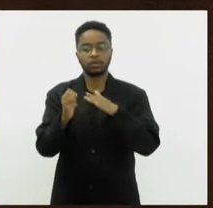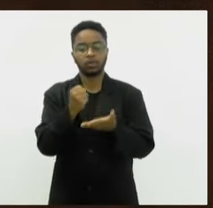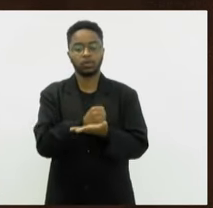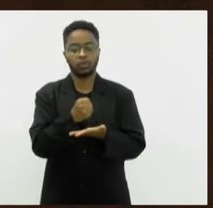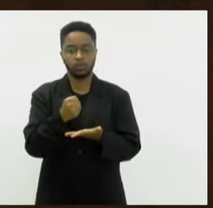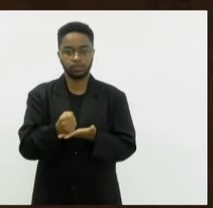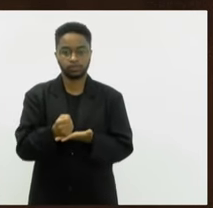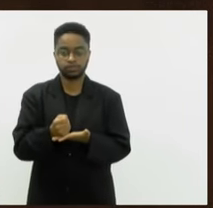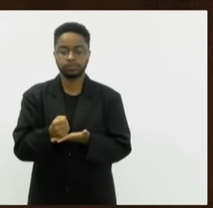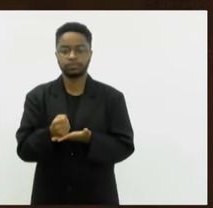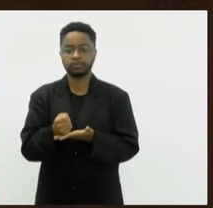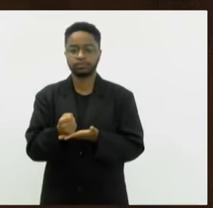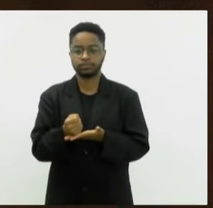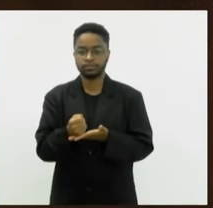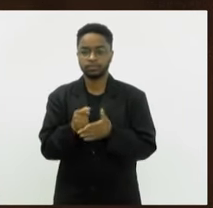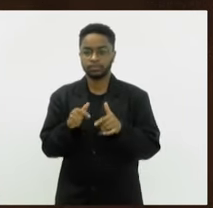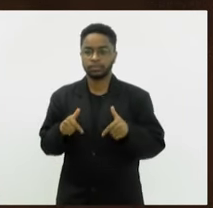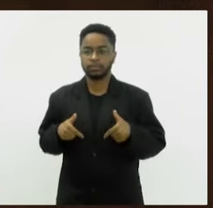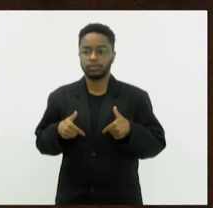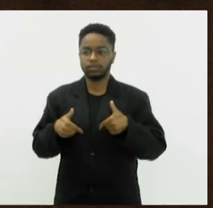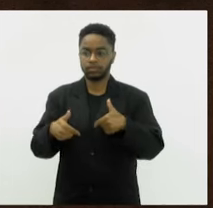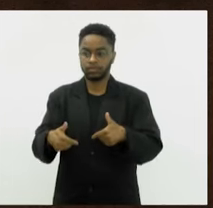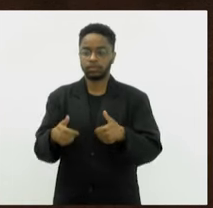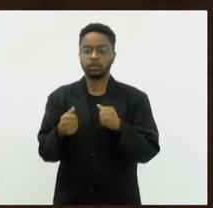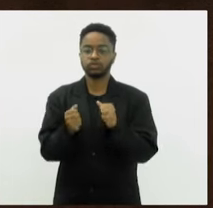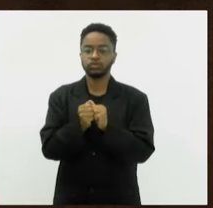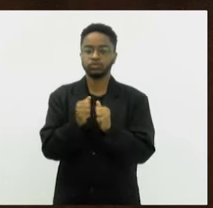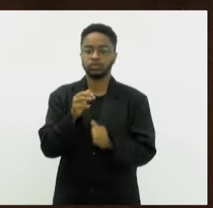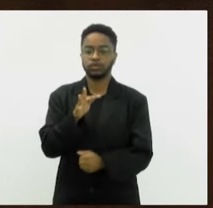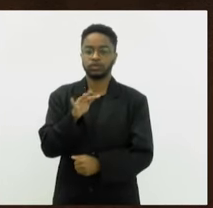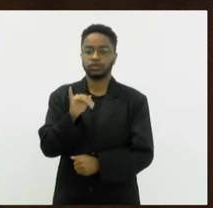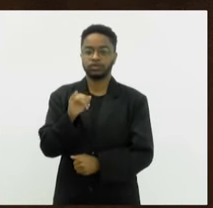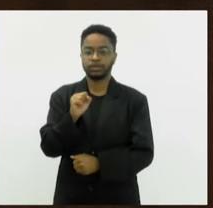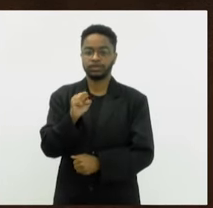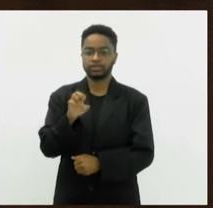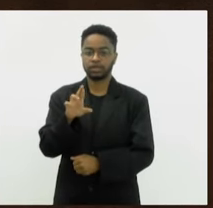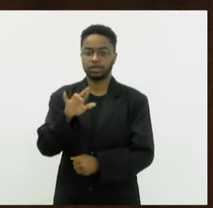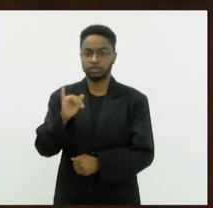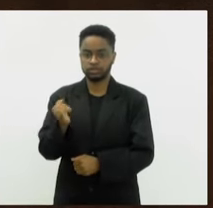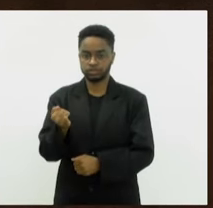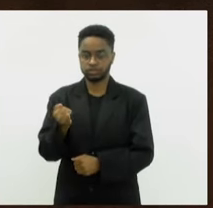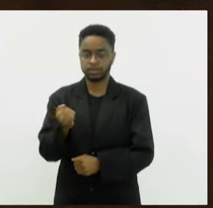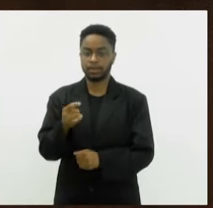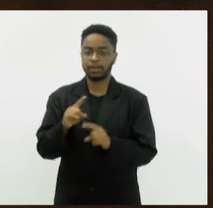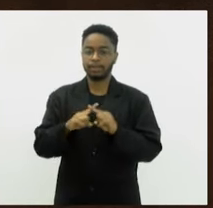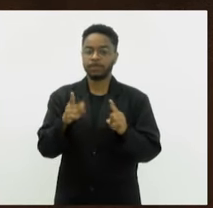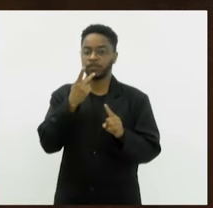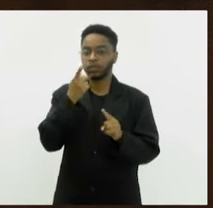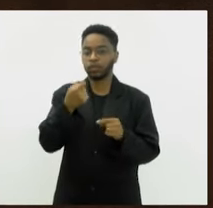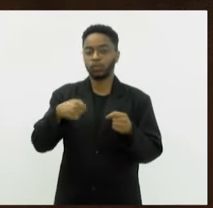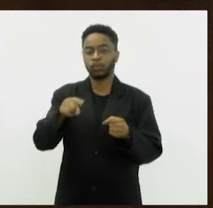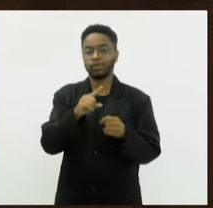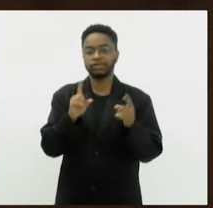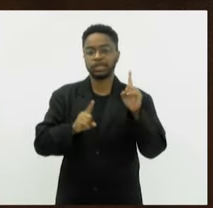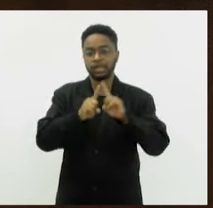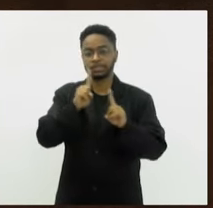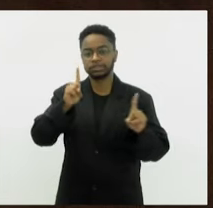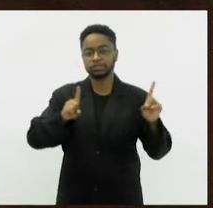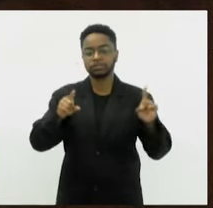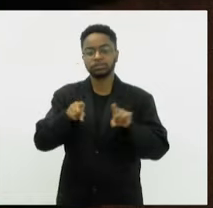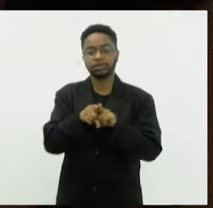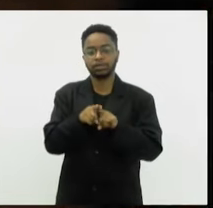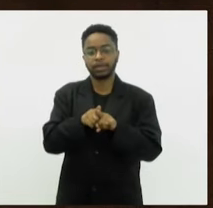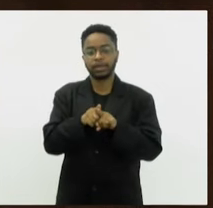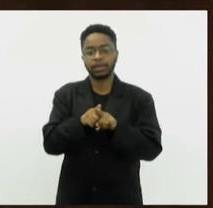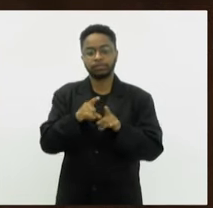contratadas que tenham atuado junto à Fiserj por dispensa de licitação e termos de ajuste de